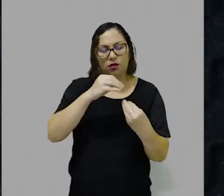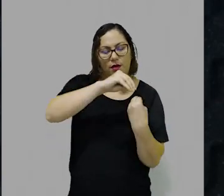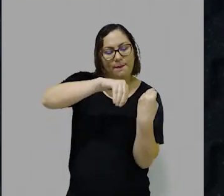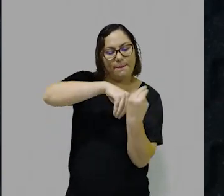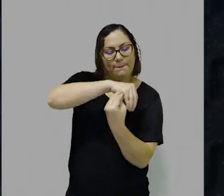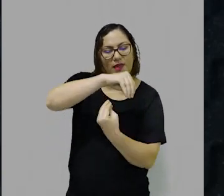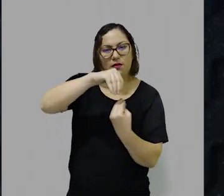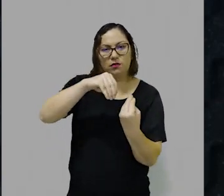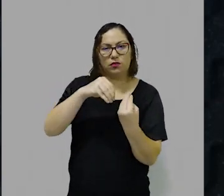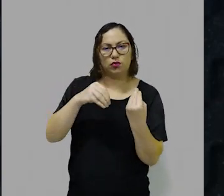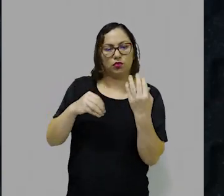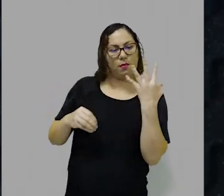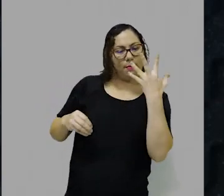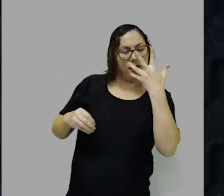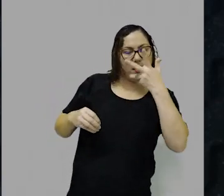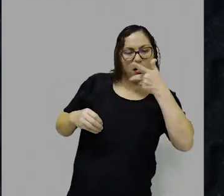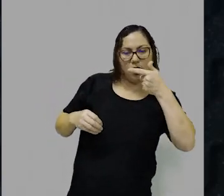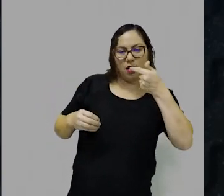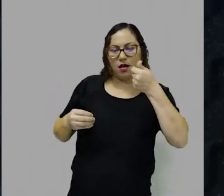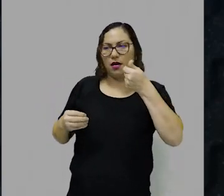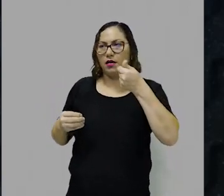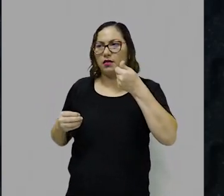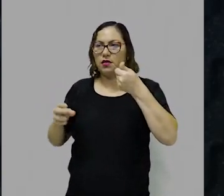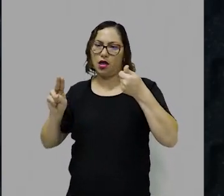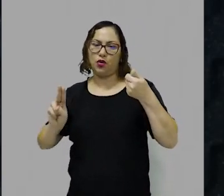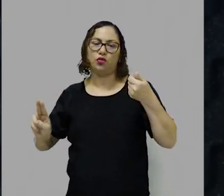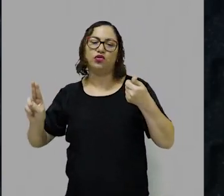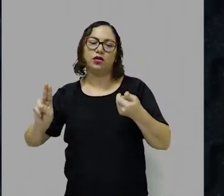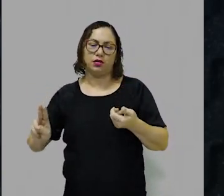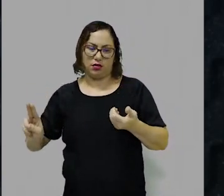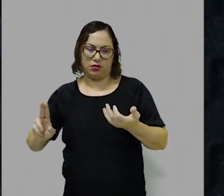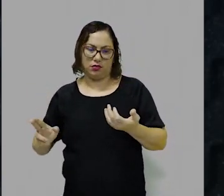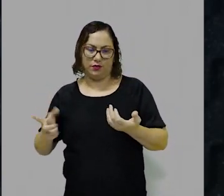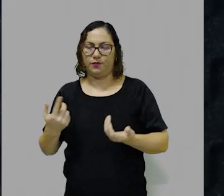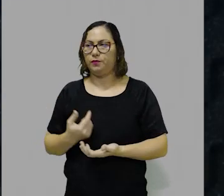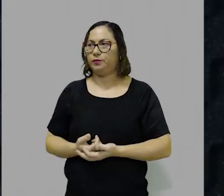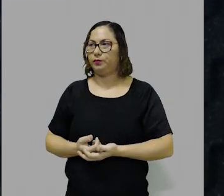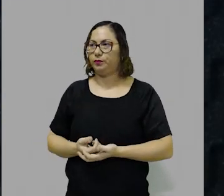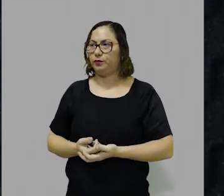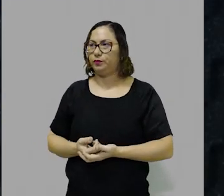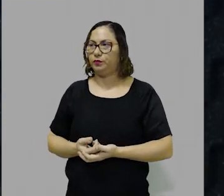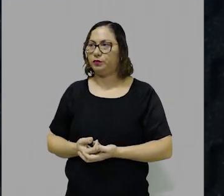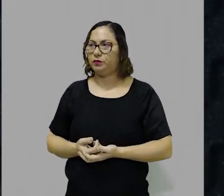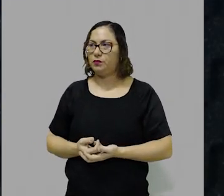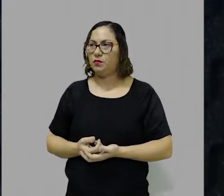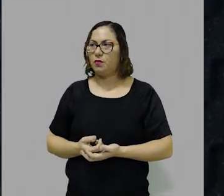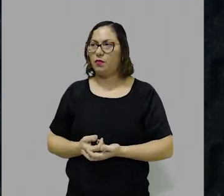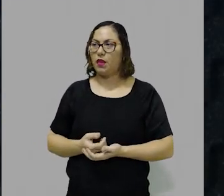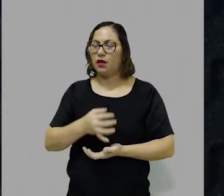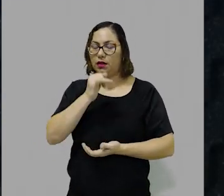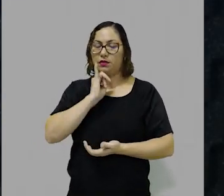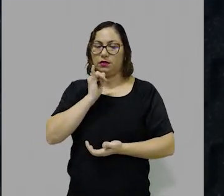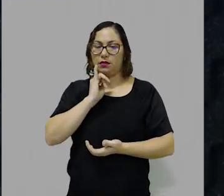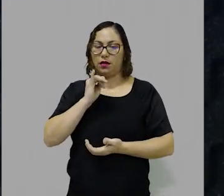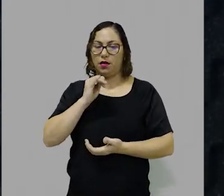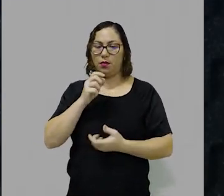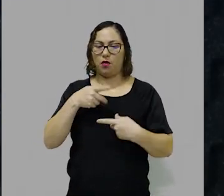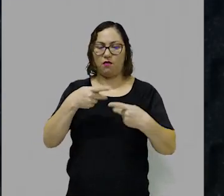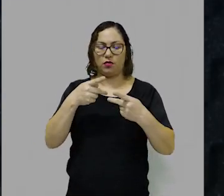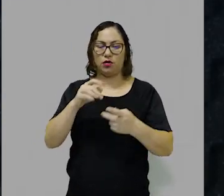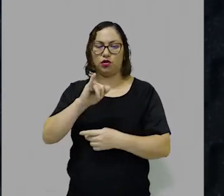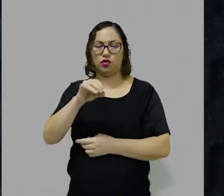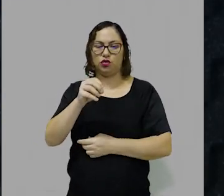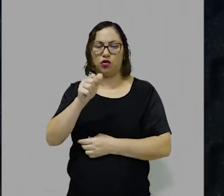e função, decorativo com a necessidade que eu preciso. A joalheria Lalique, do